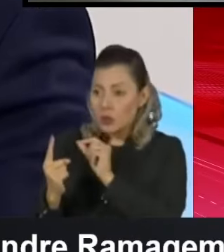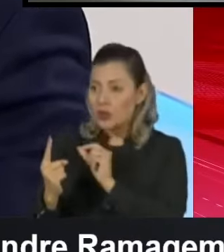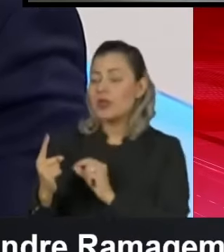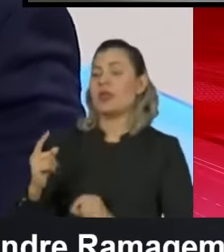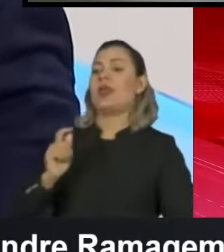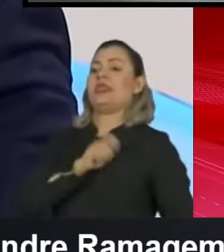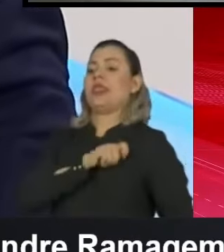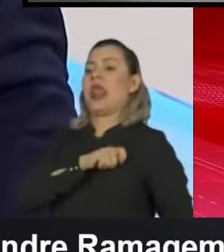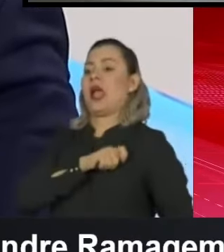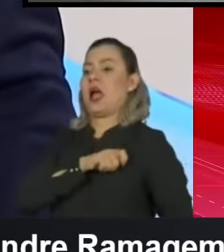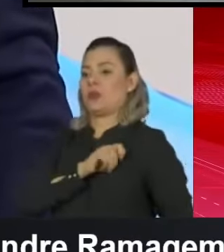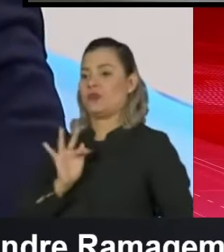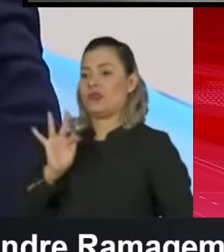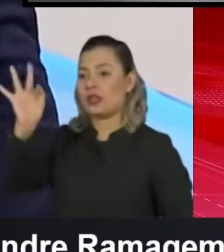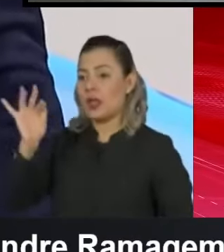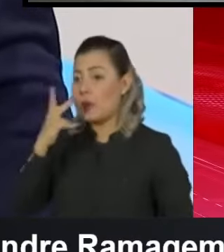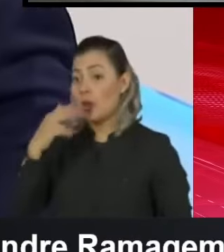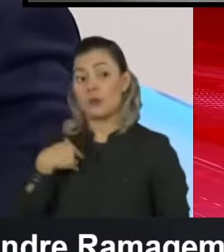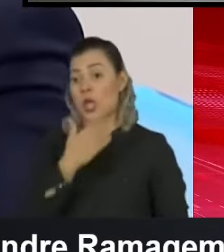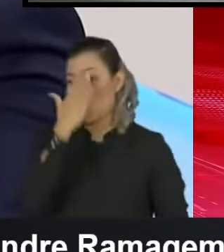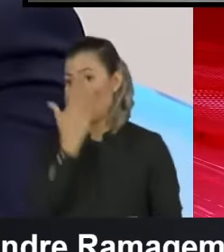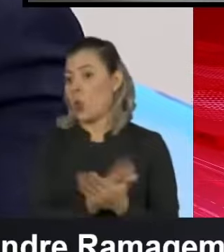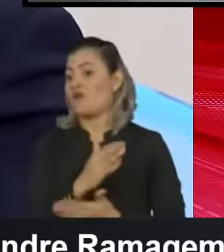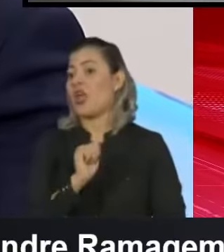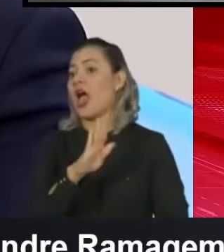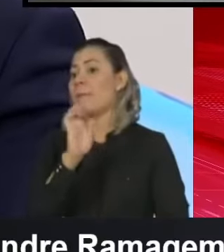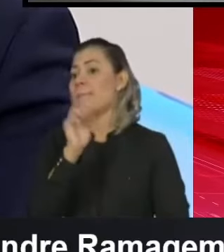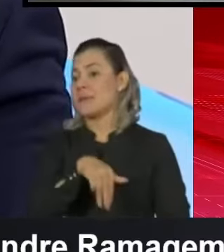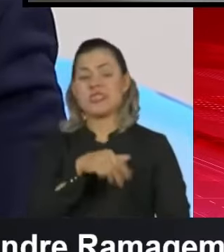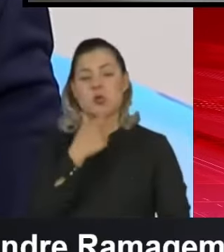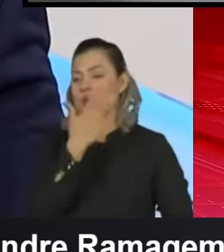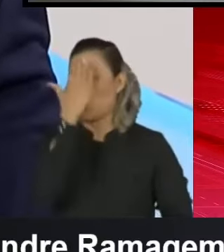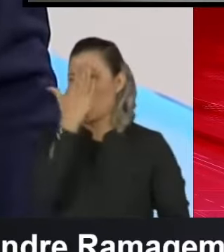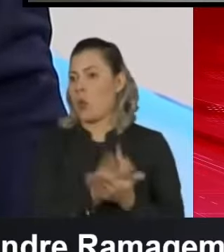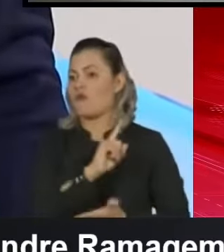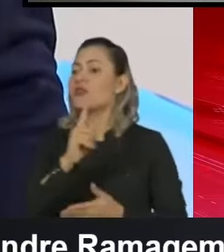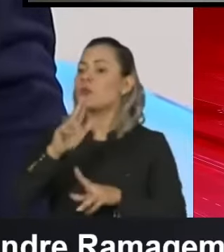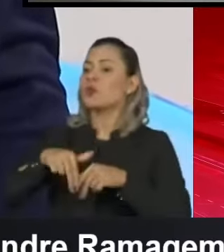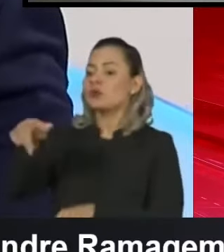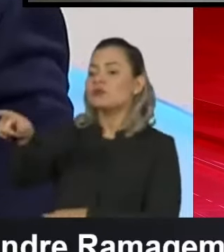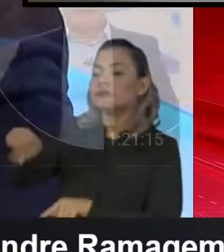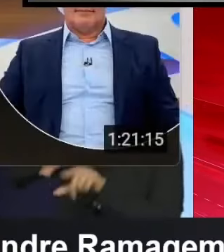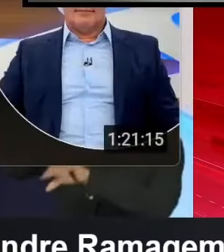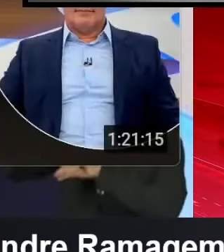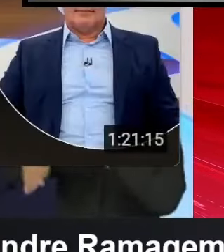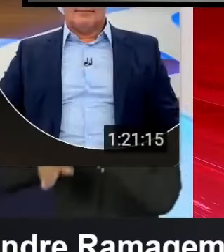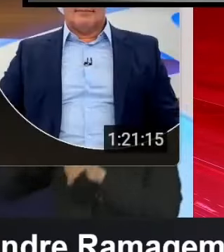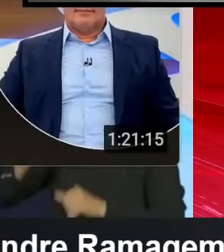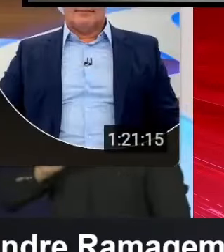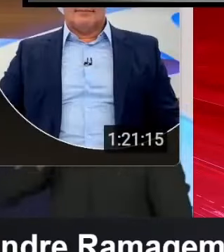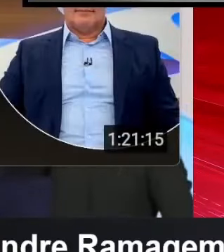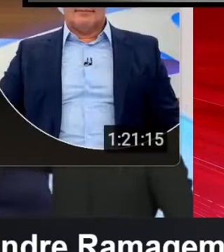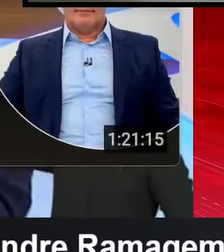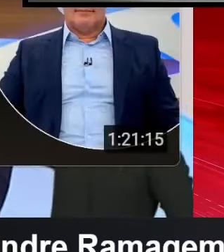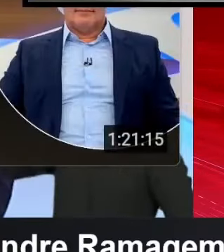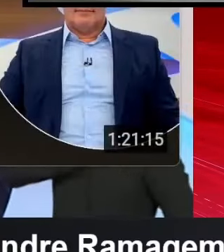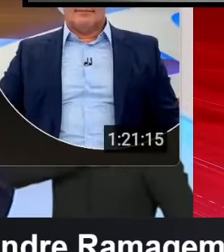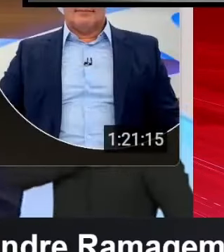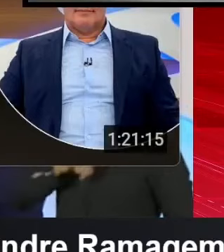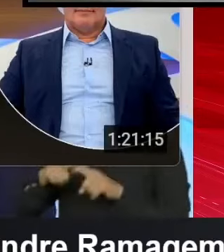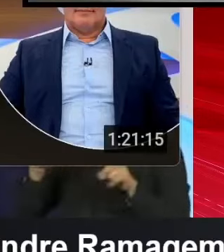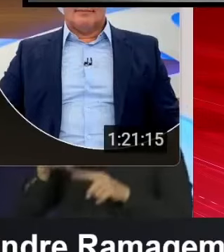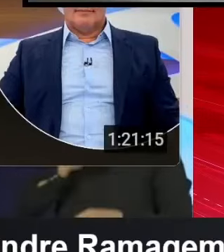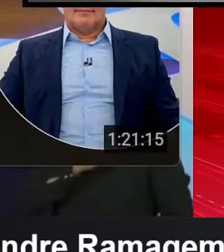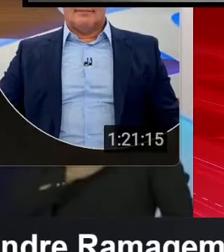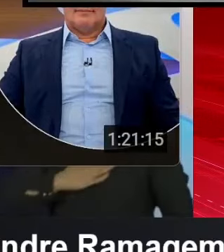abim paralela porque ele não confiava na abim o general Heleno foi chamado ficou preocupado com aquilo mas o general Heleno não